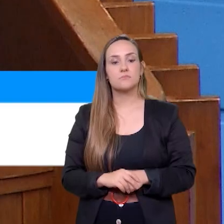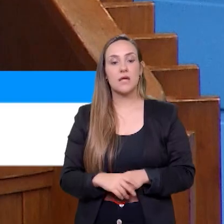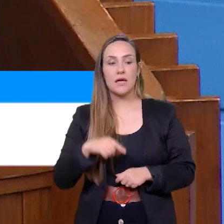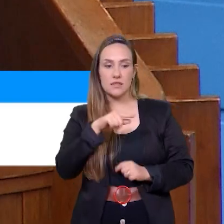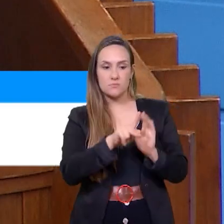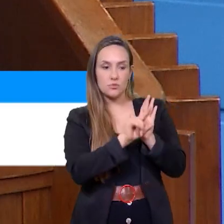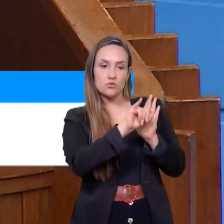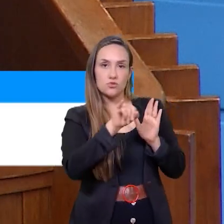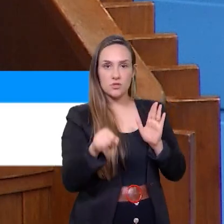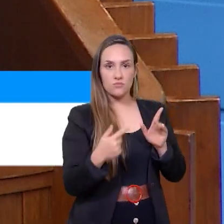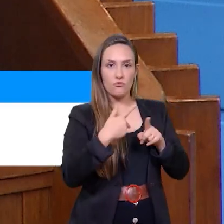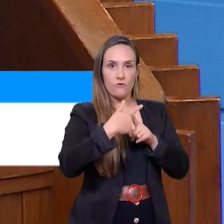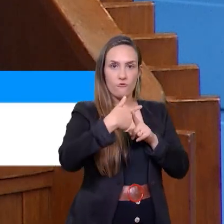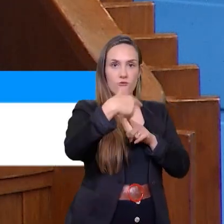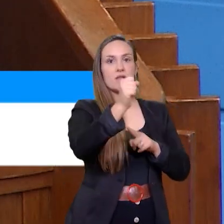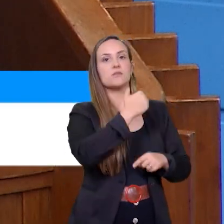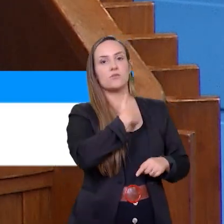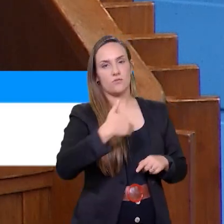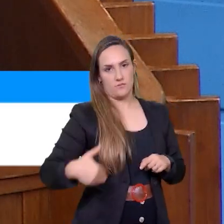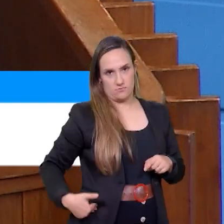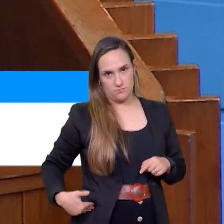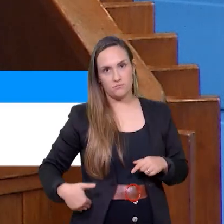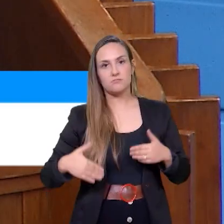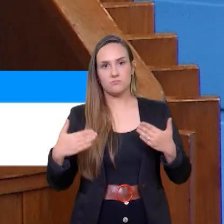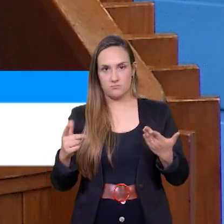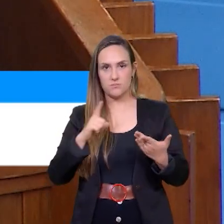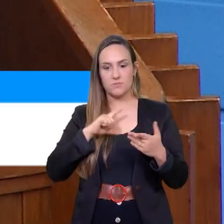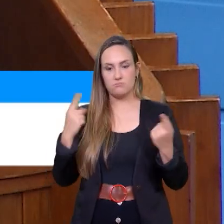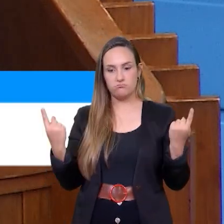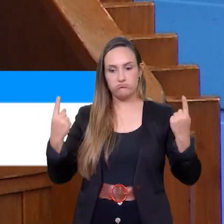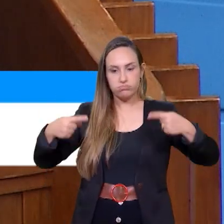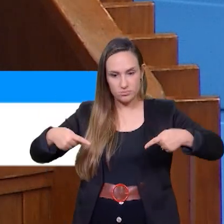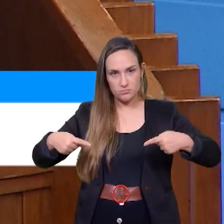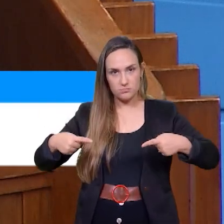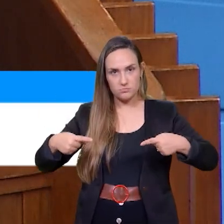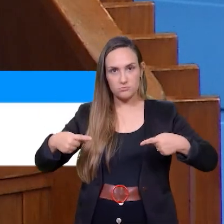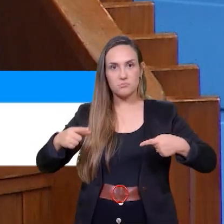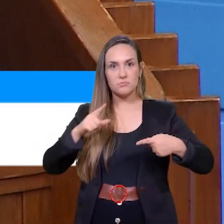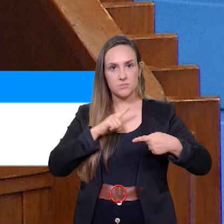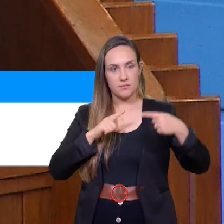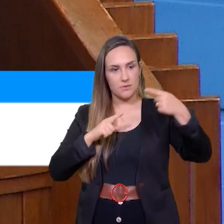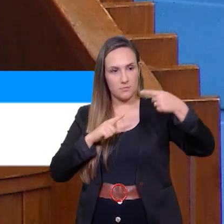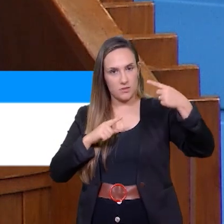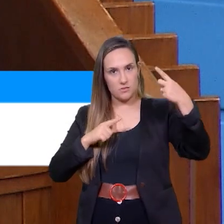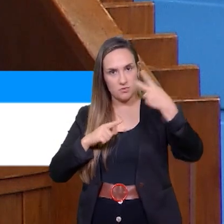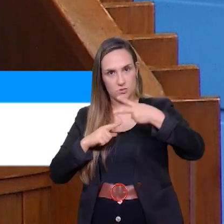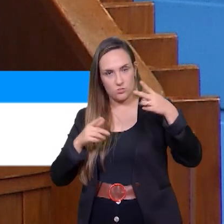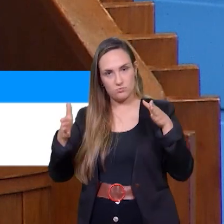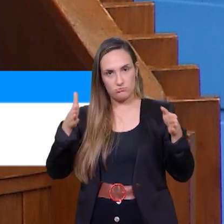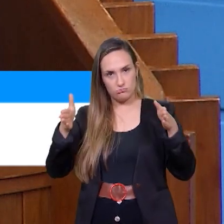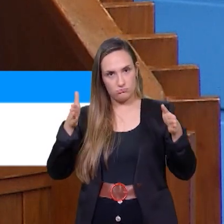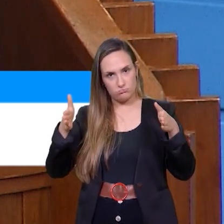nós começamos a conviver com uma nova realidade no nosso país.